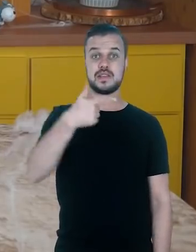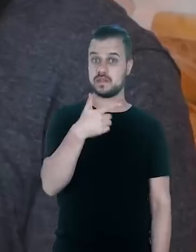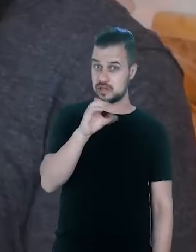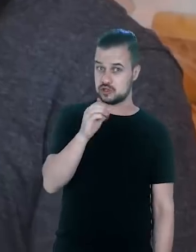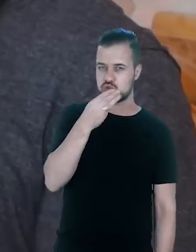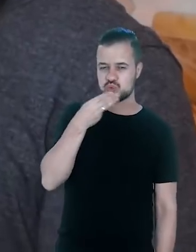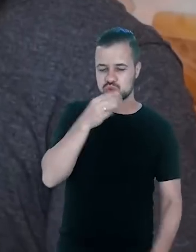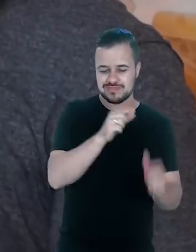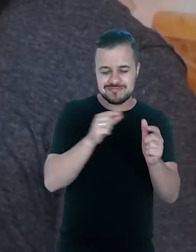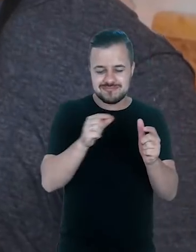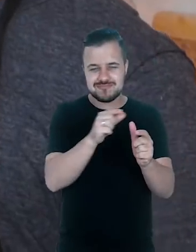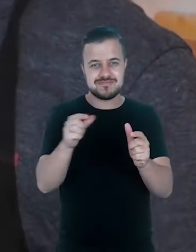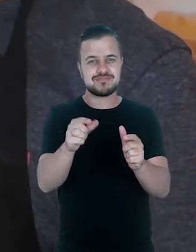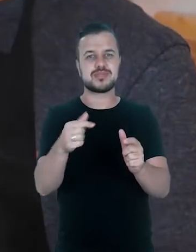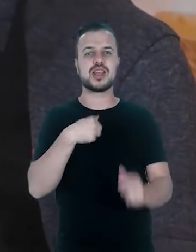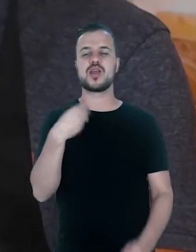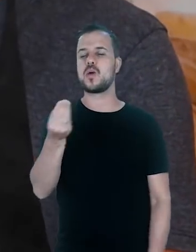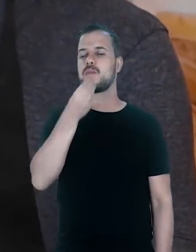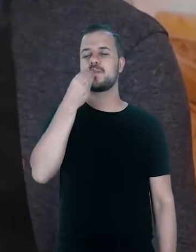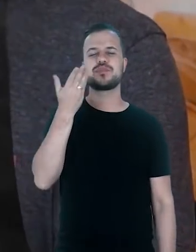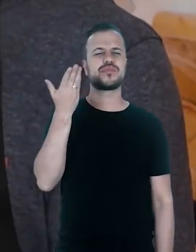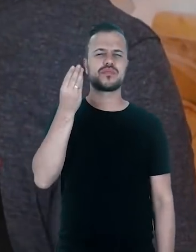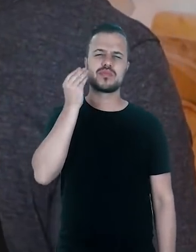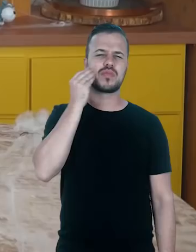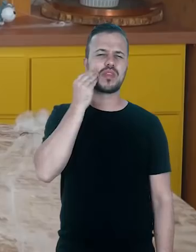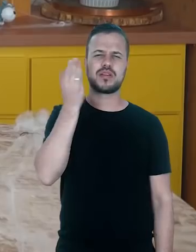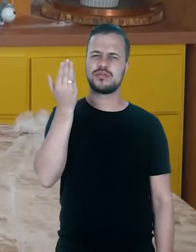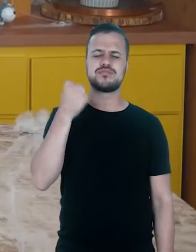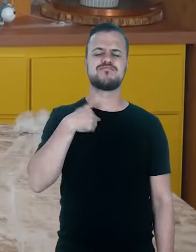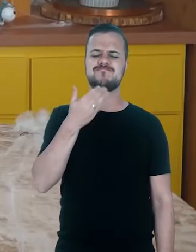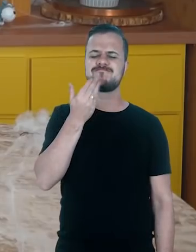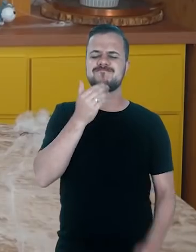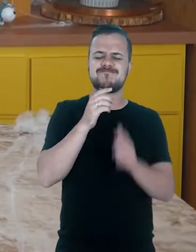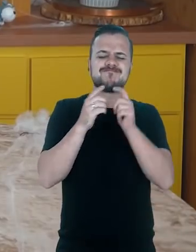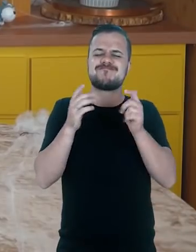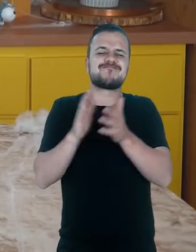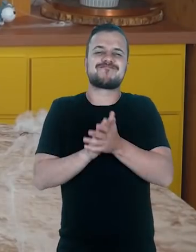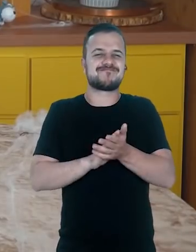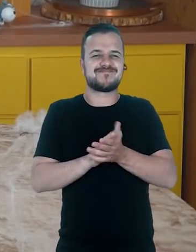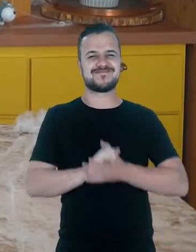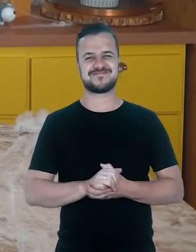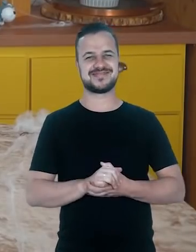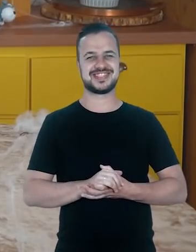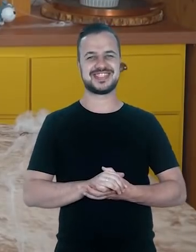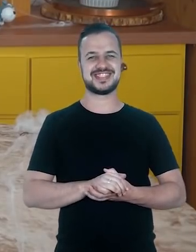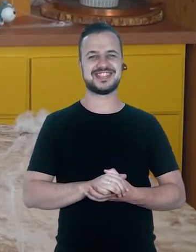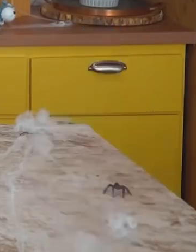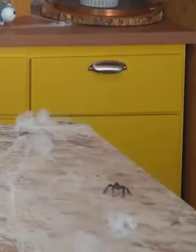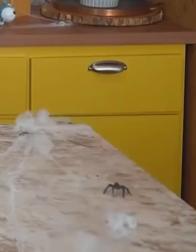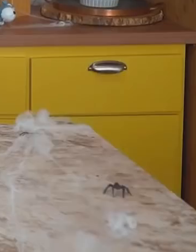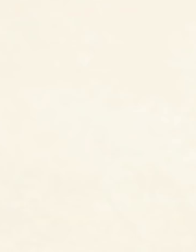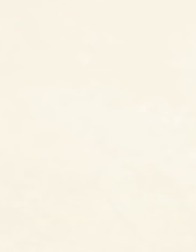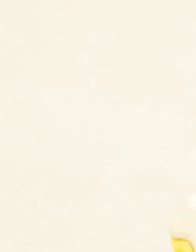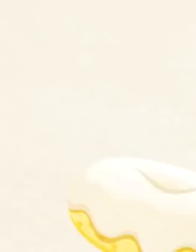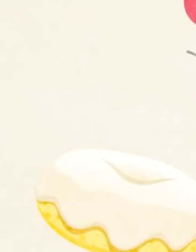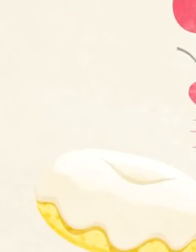aqui rendeu 20 unidades. E eu vou provar aqui de novo, porque eu já comi bastante.